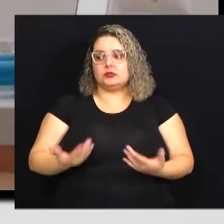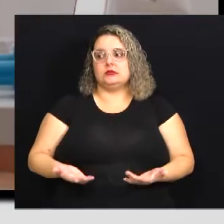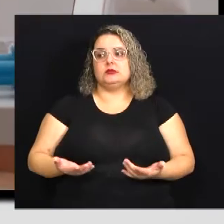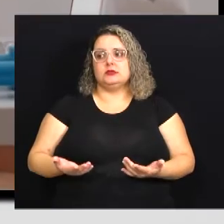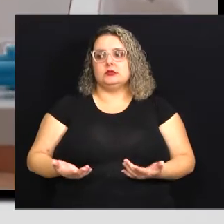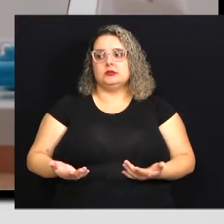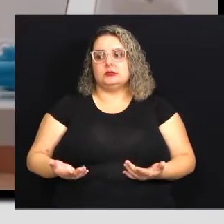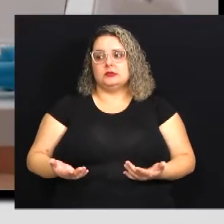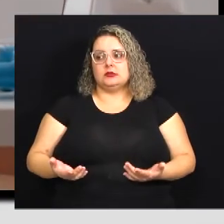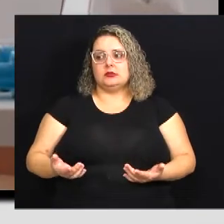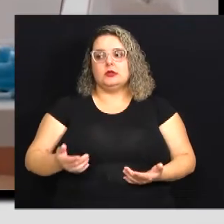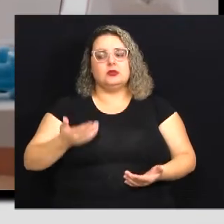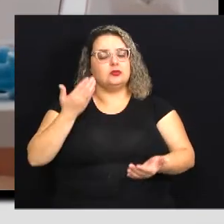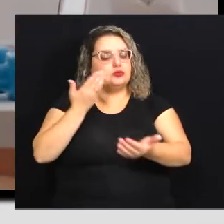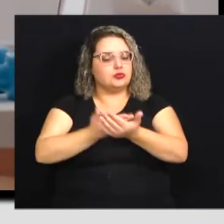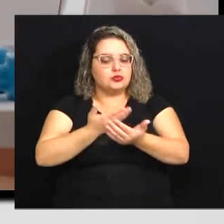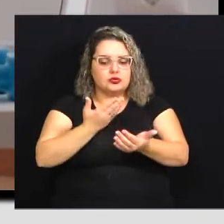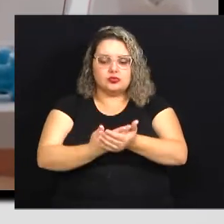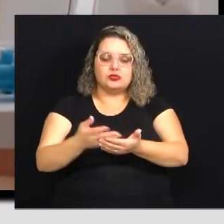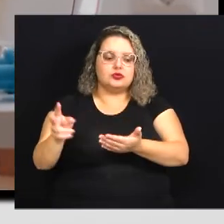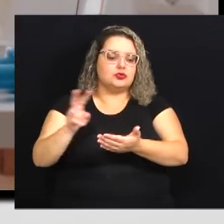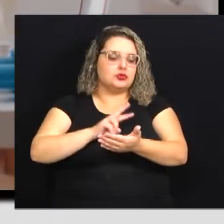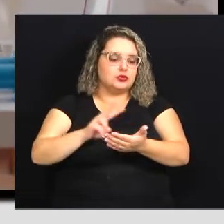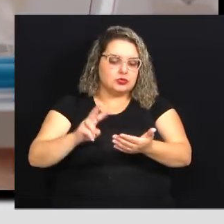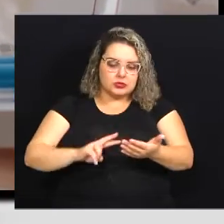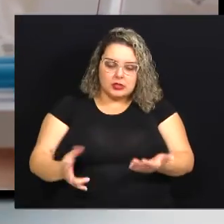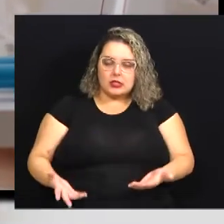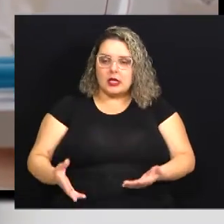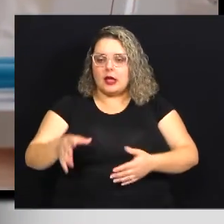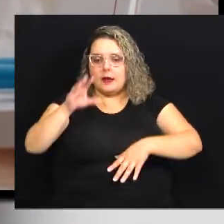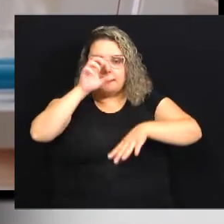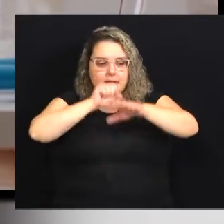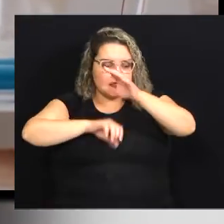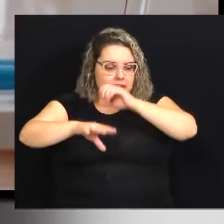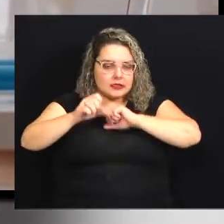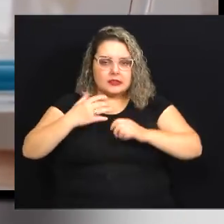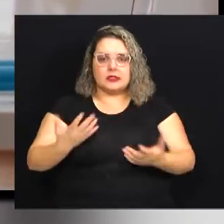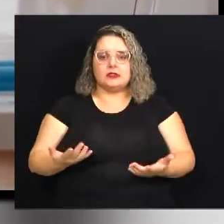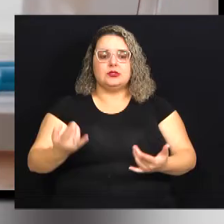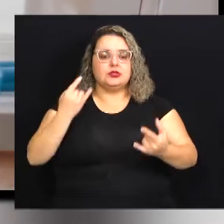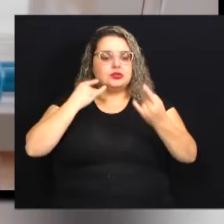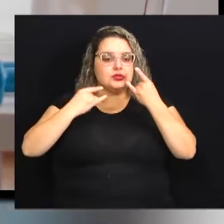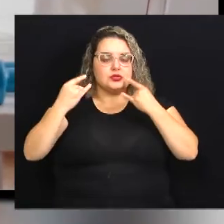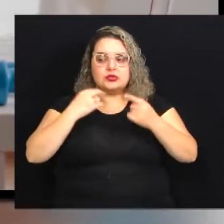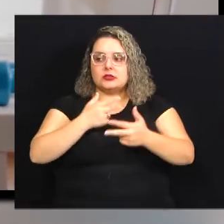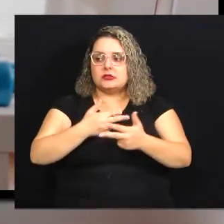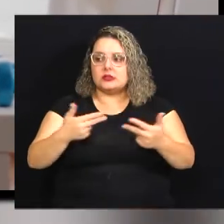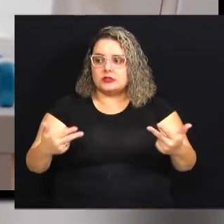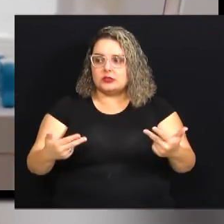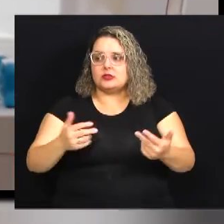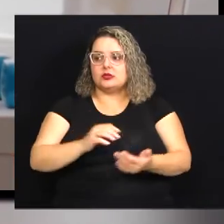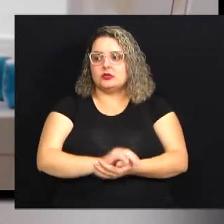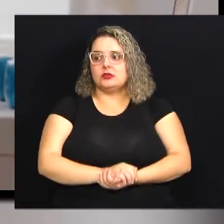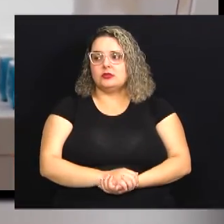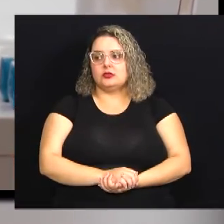deixar de estudar, de ler, de se interessar por alguma